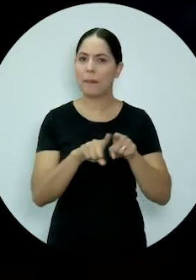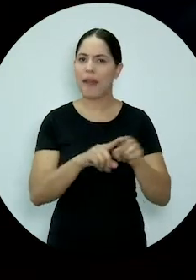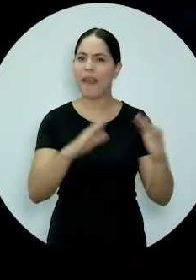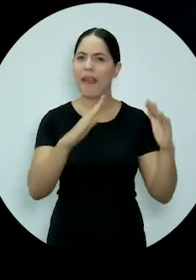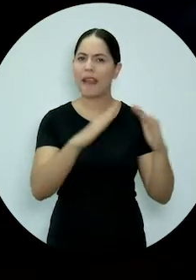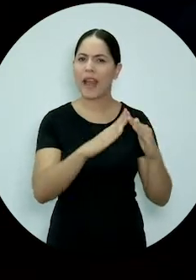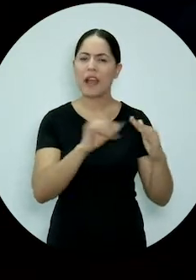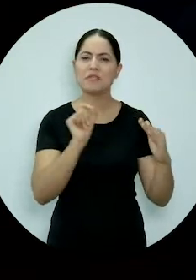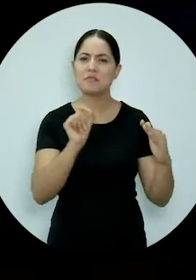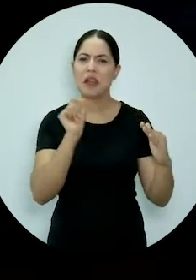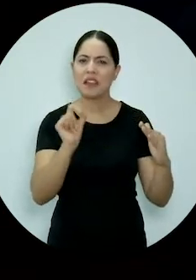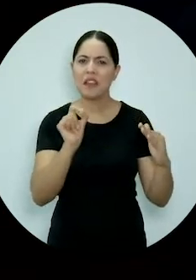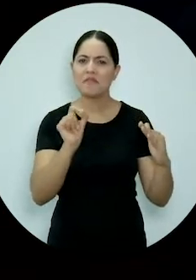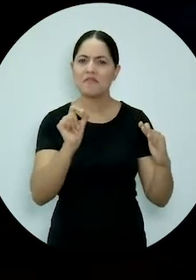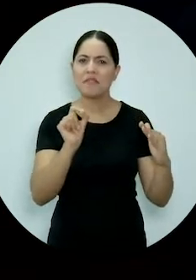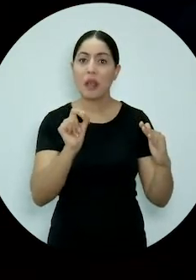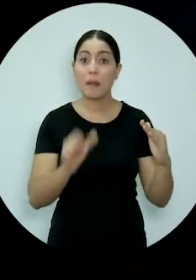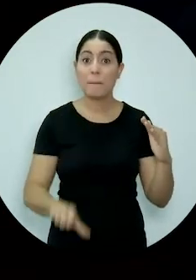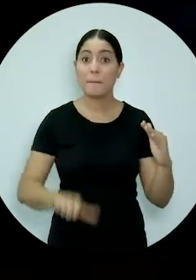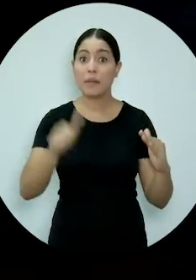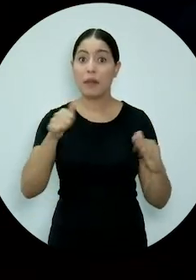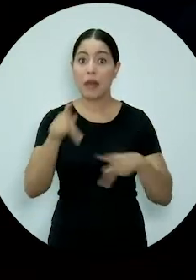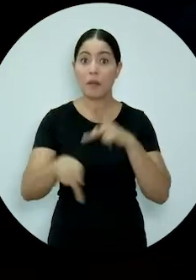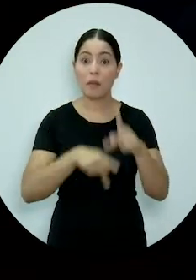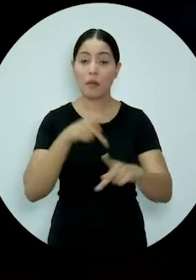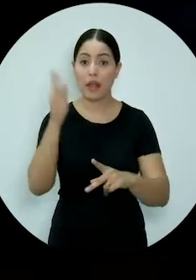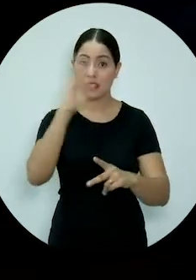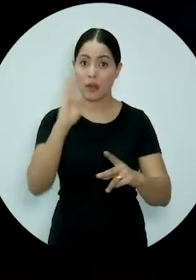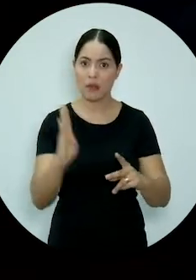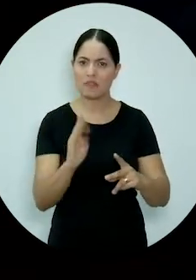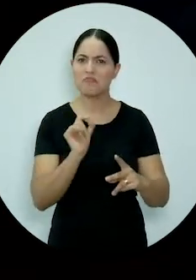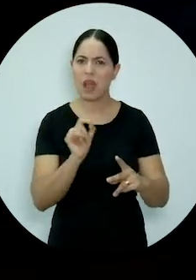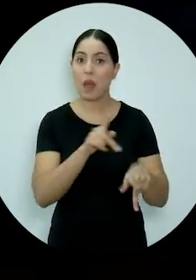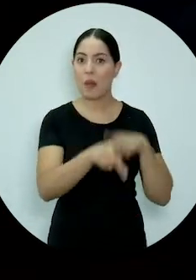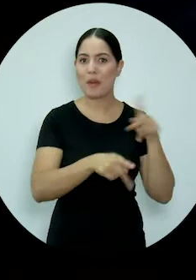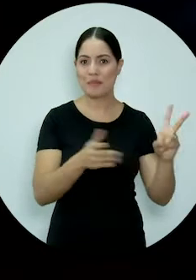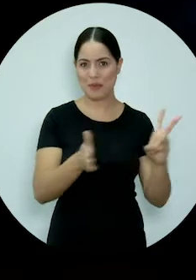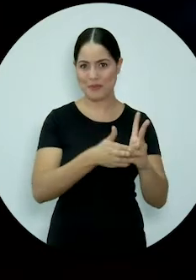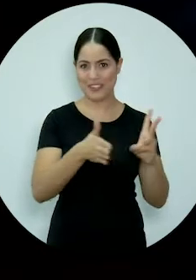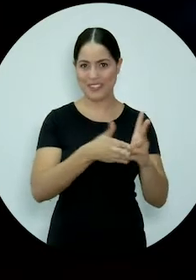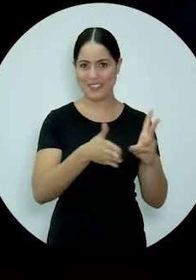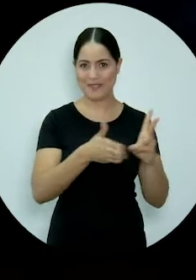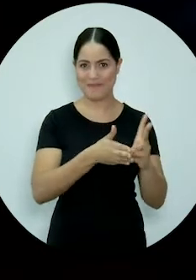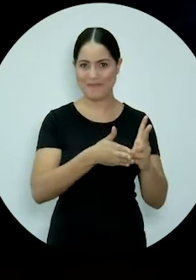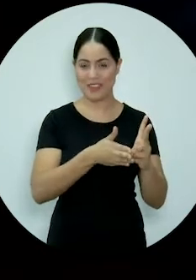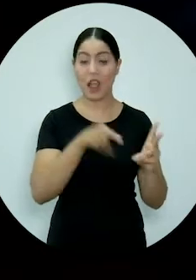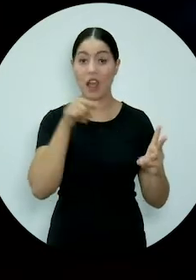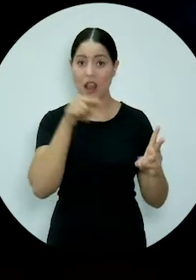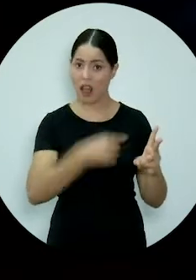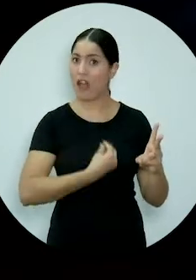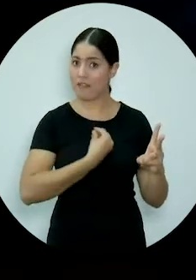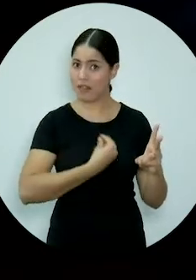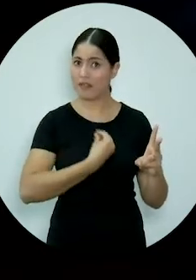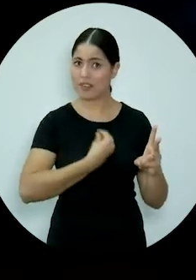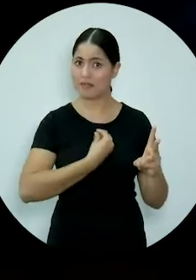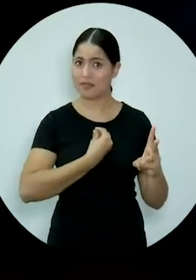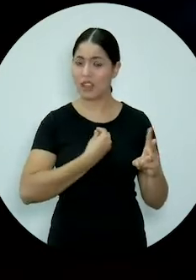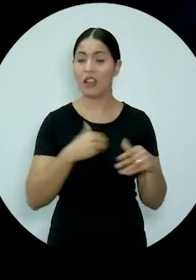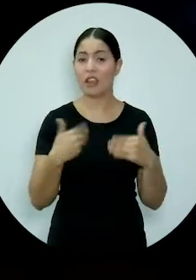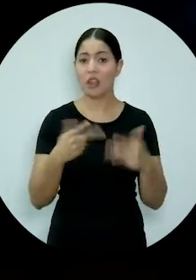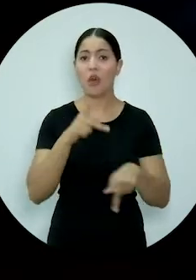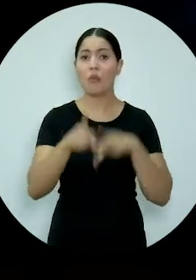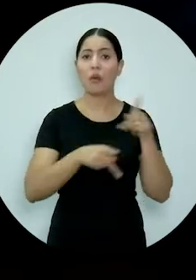de casa para a primeira população brasileira, o povo indígena. Dos territórios reconhecidos como